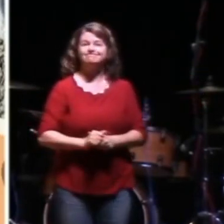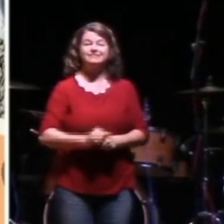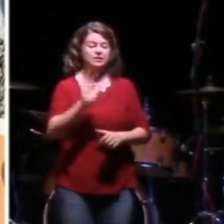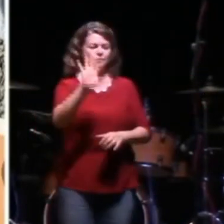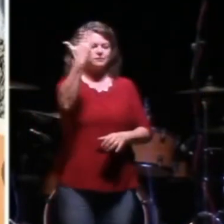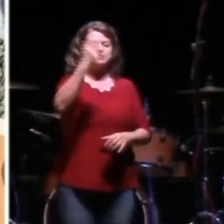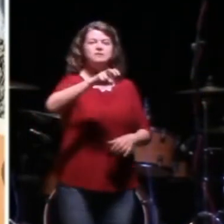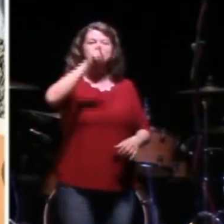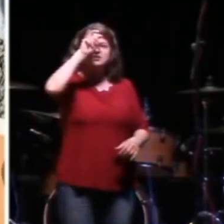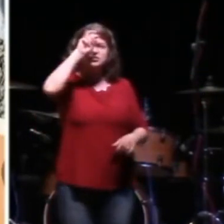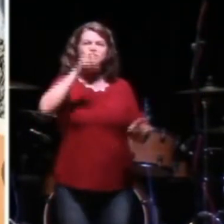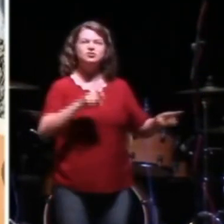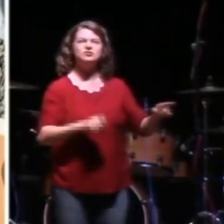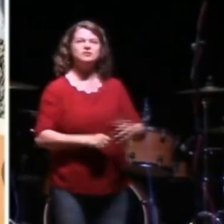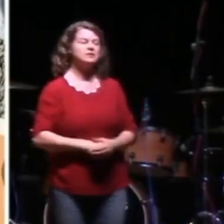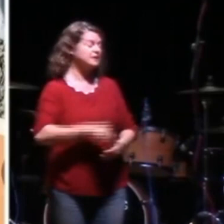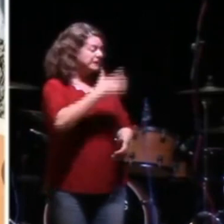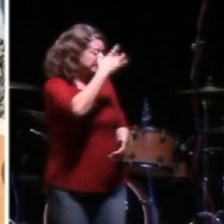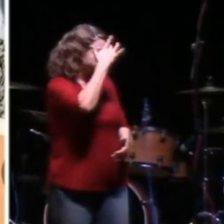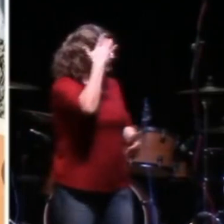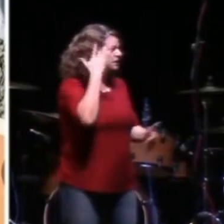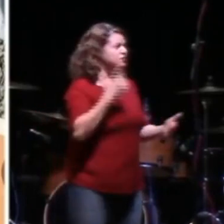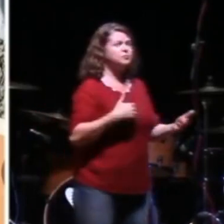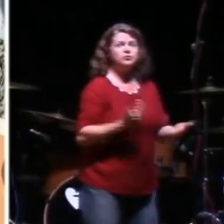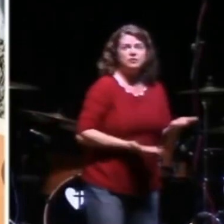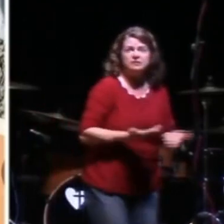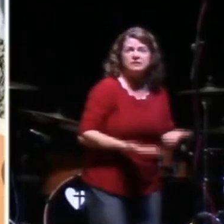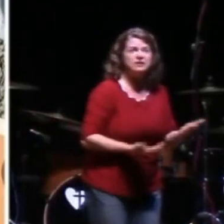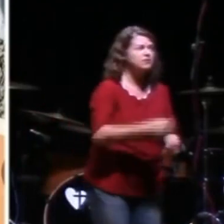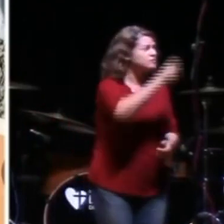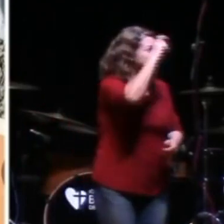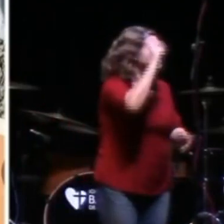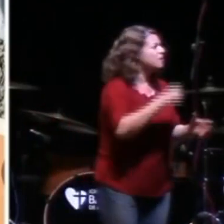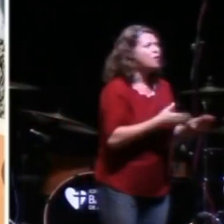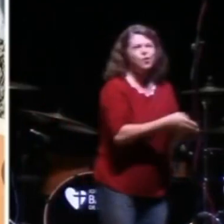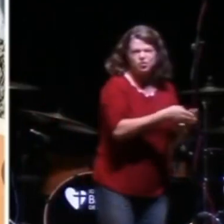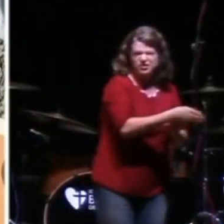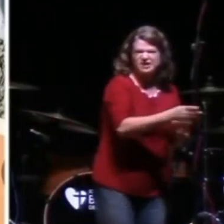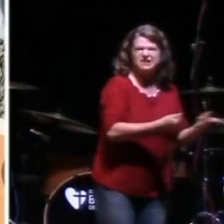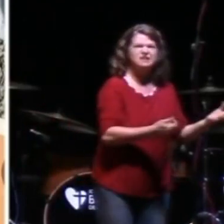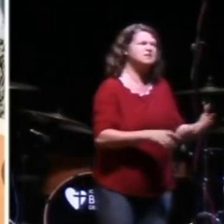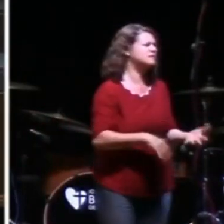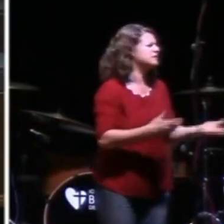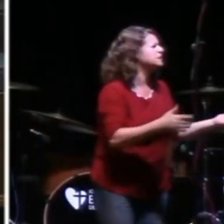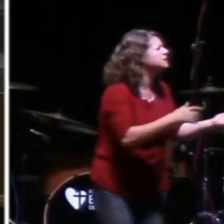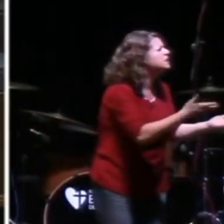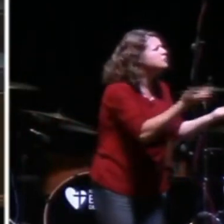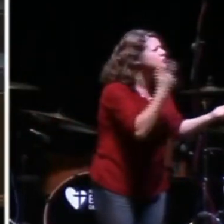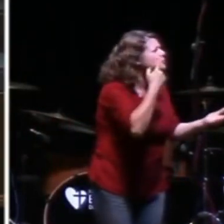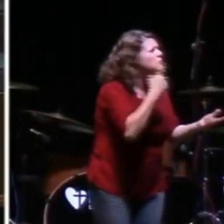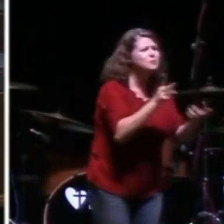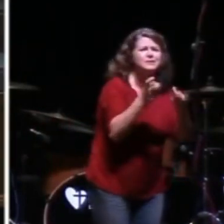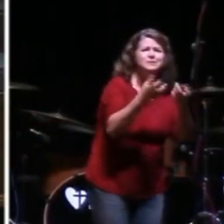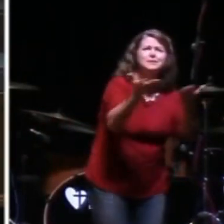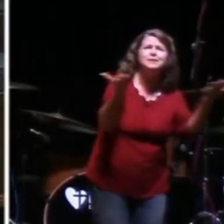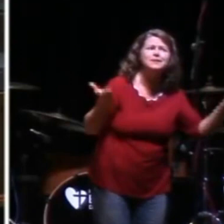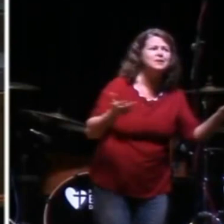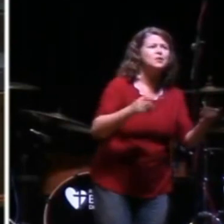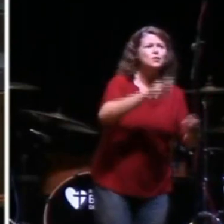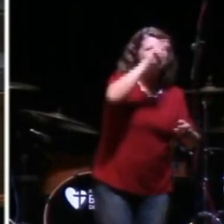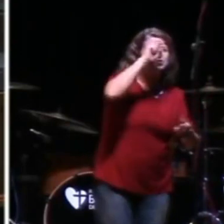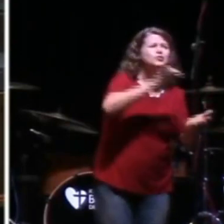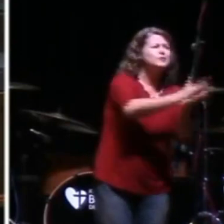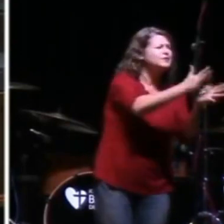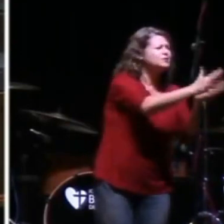o egito os conselheiros falam a dizer acaso ainda não sabe se o egito está arruinado gente